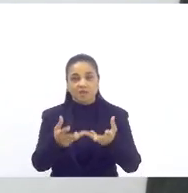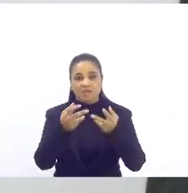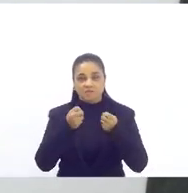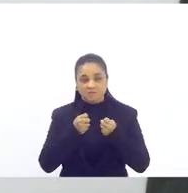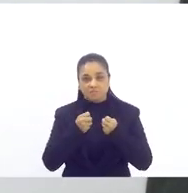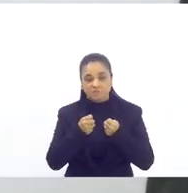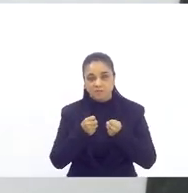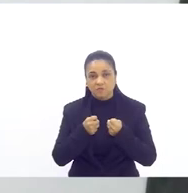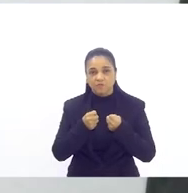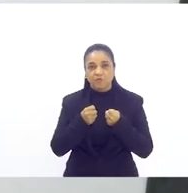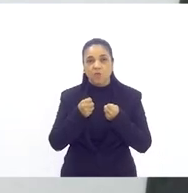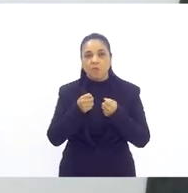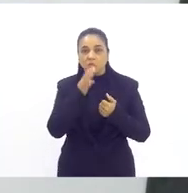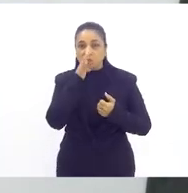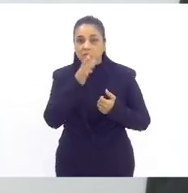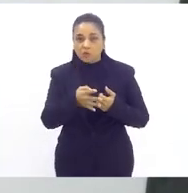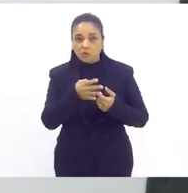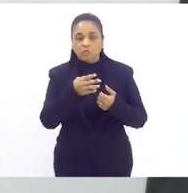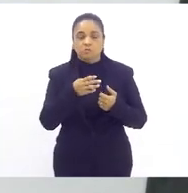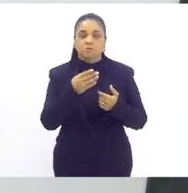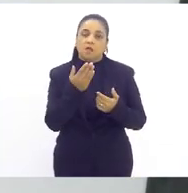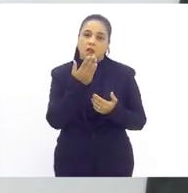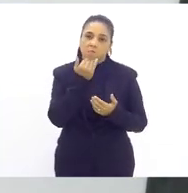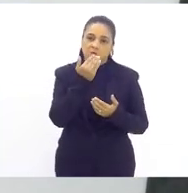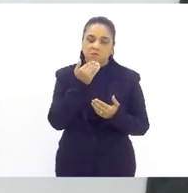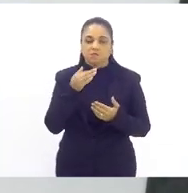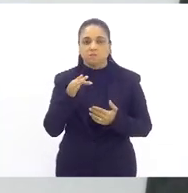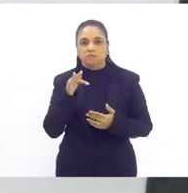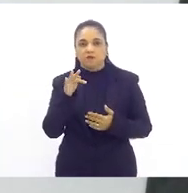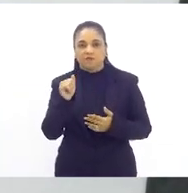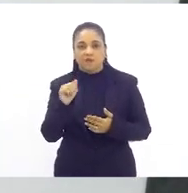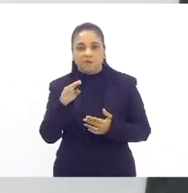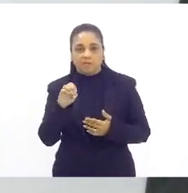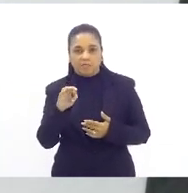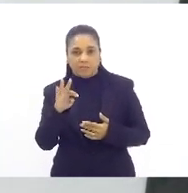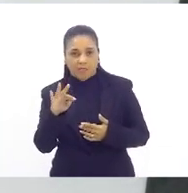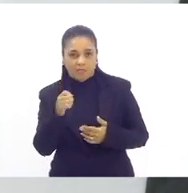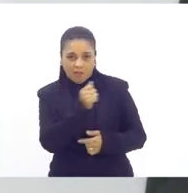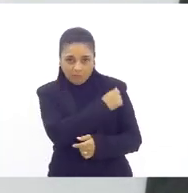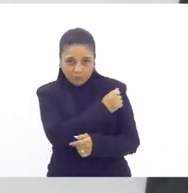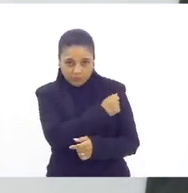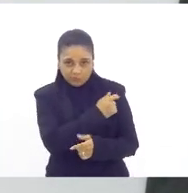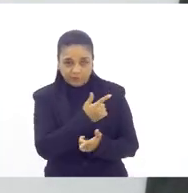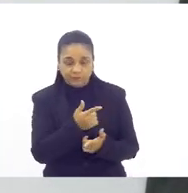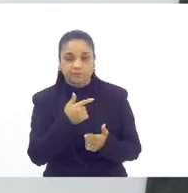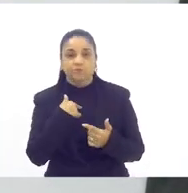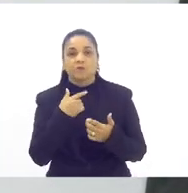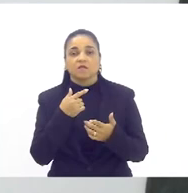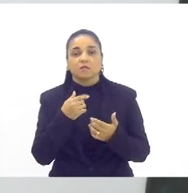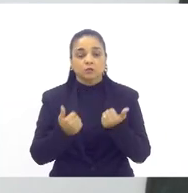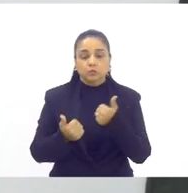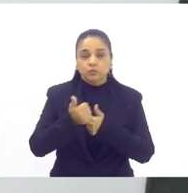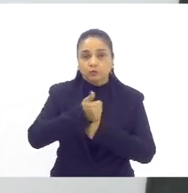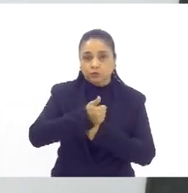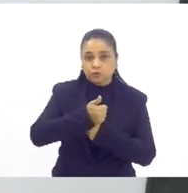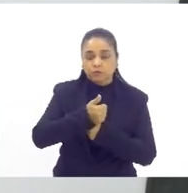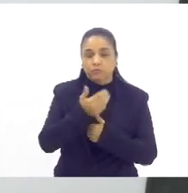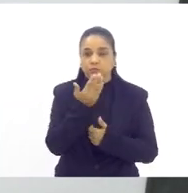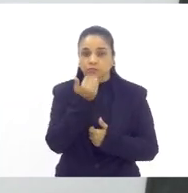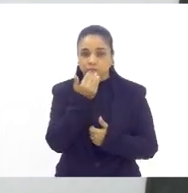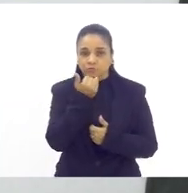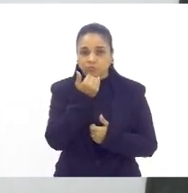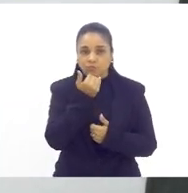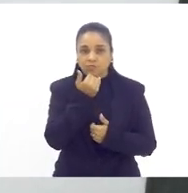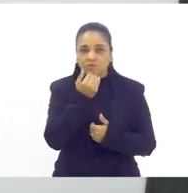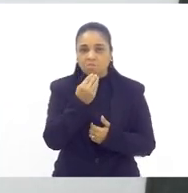algumas denúncias que caso da alimentação do Estudante da Faetec é muitas vezes acontece a substituição da alimentação por